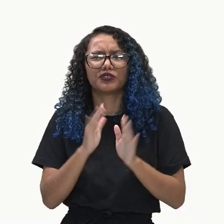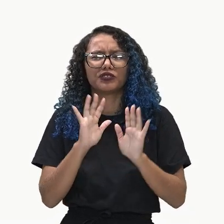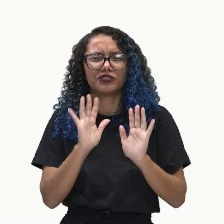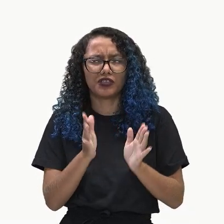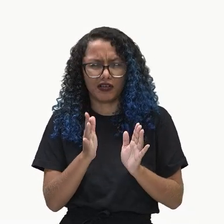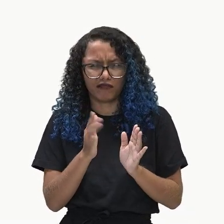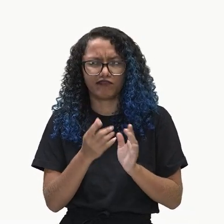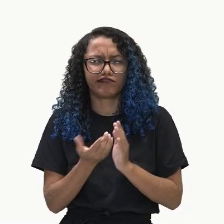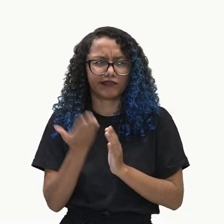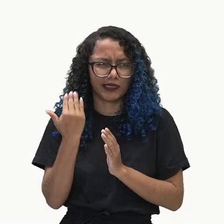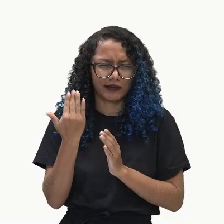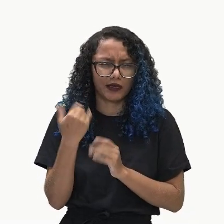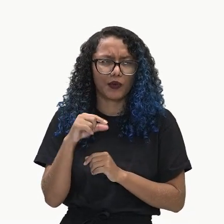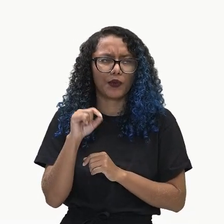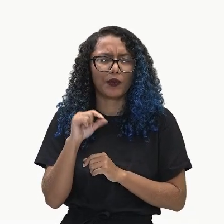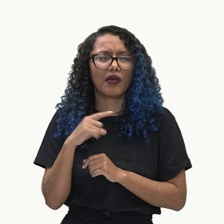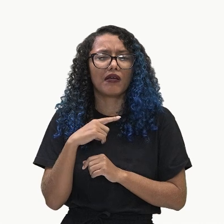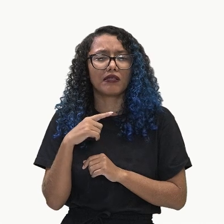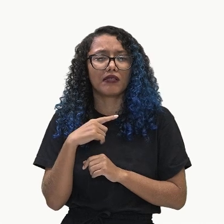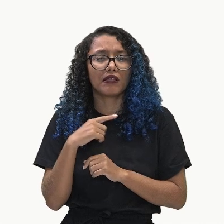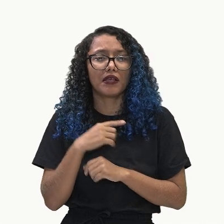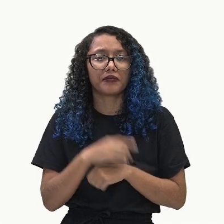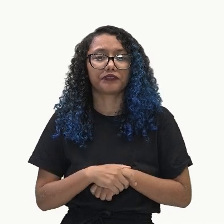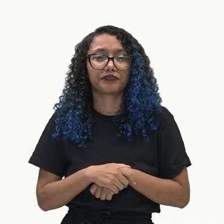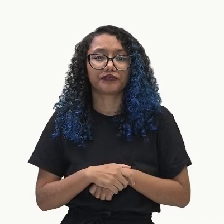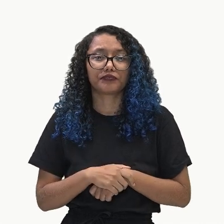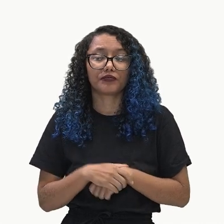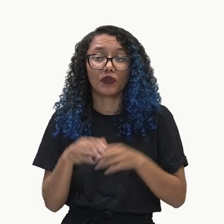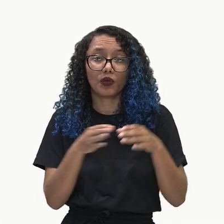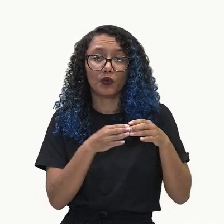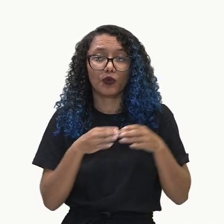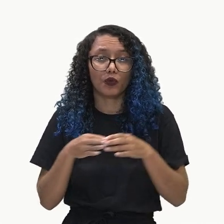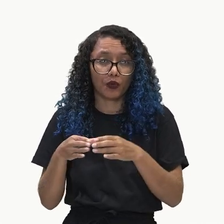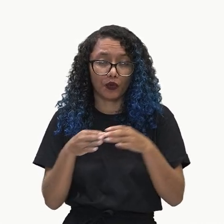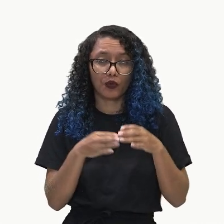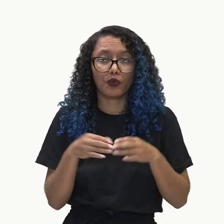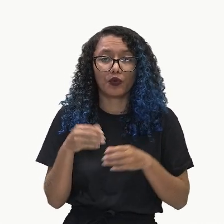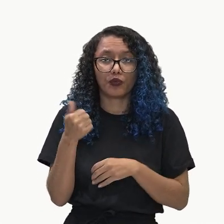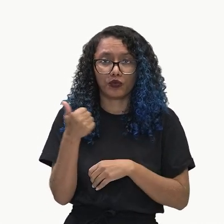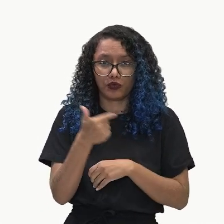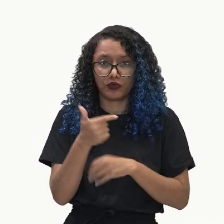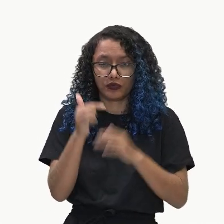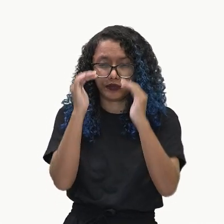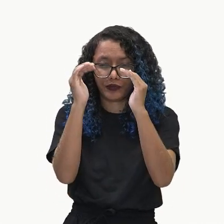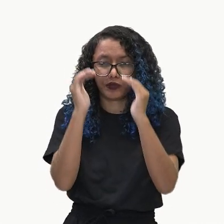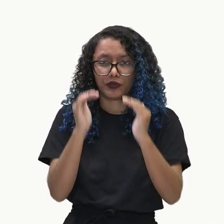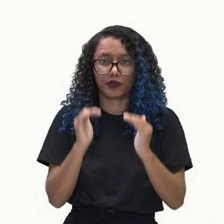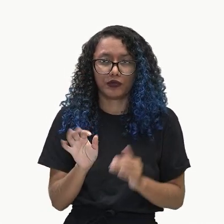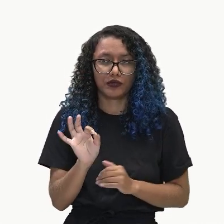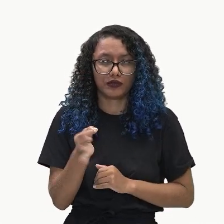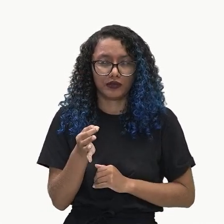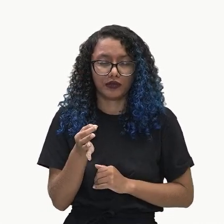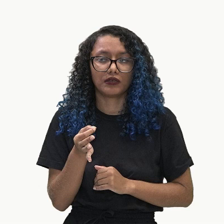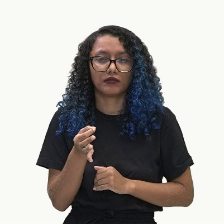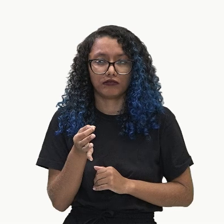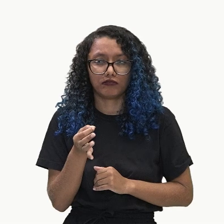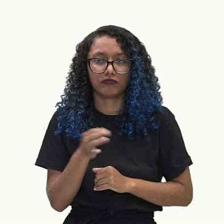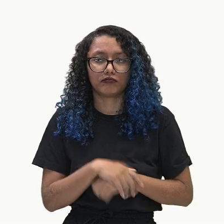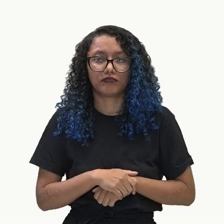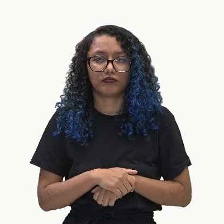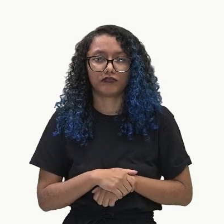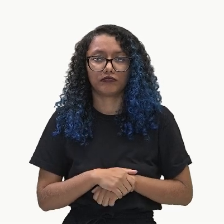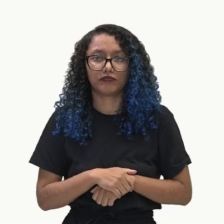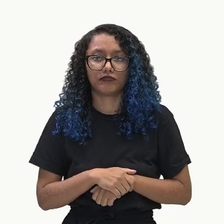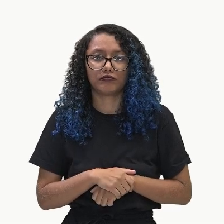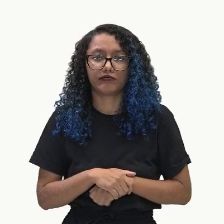que existe 12 grupos de hierarquia, certo? De estudos,